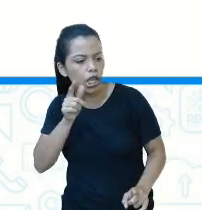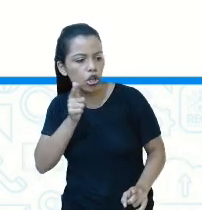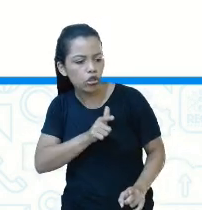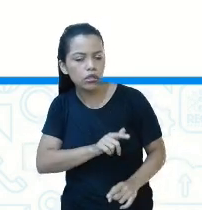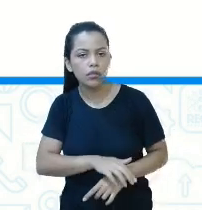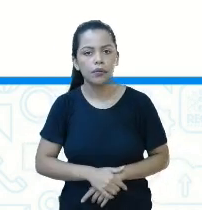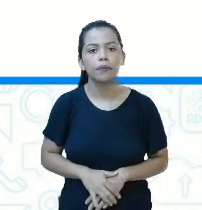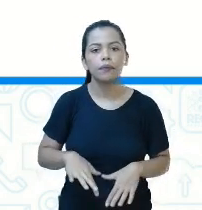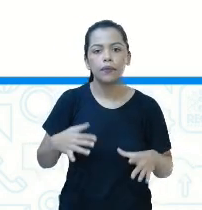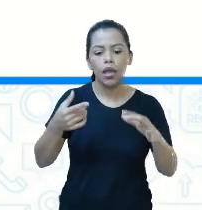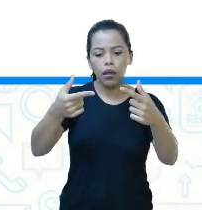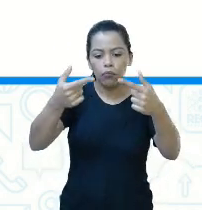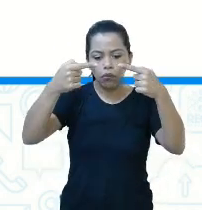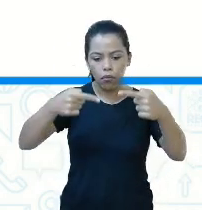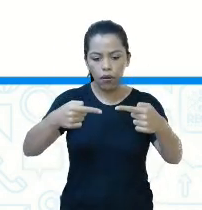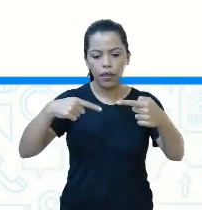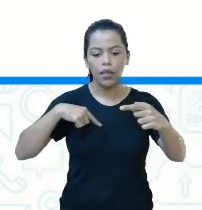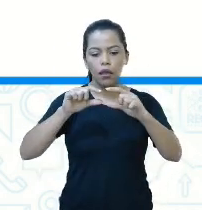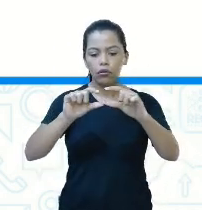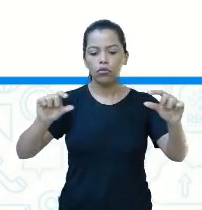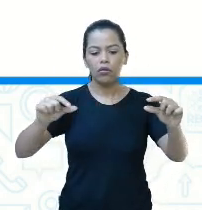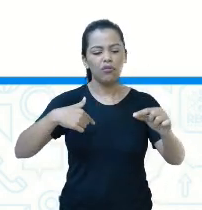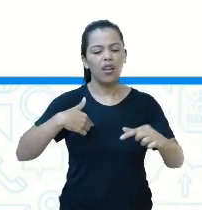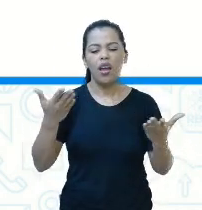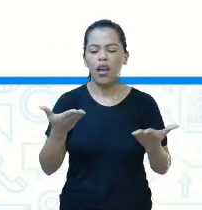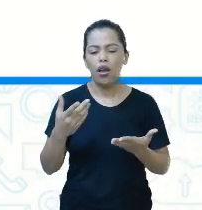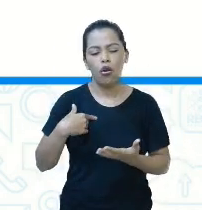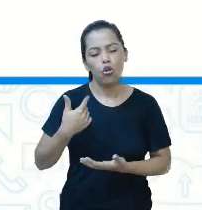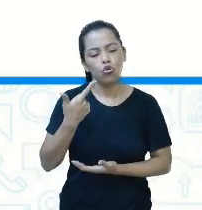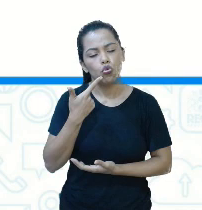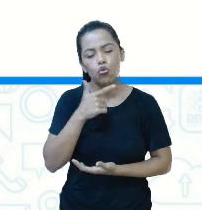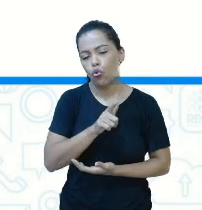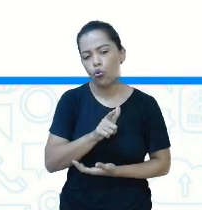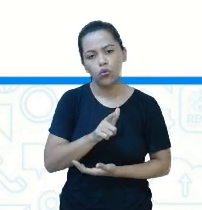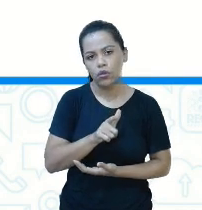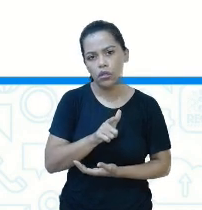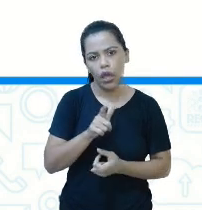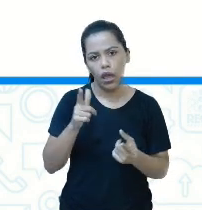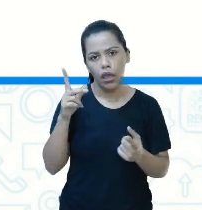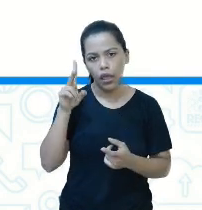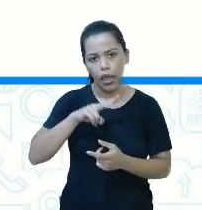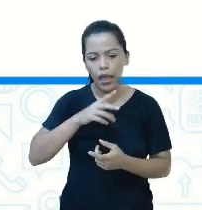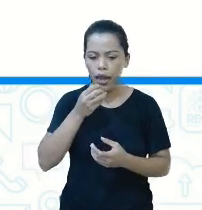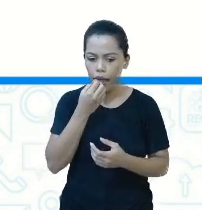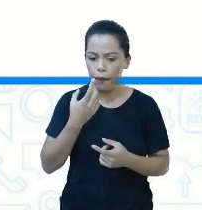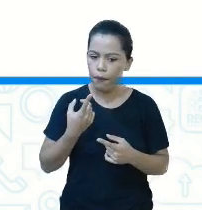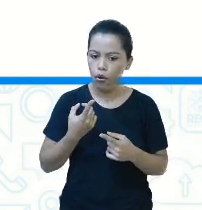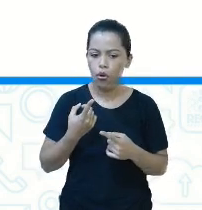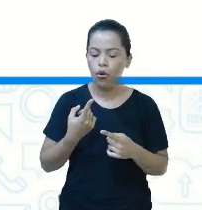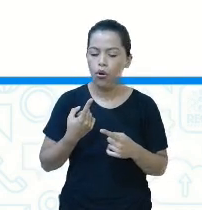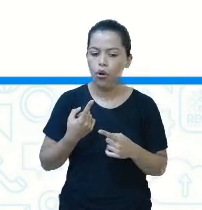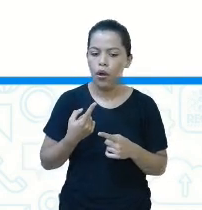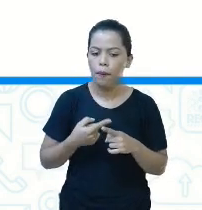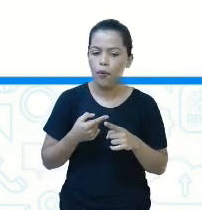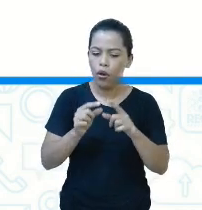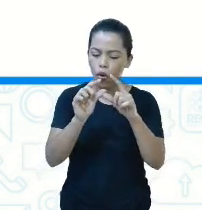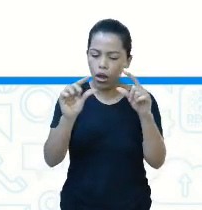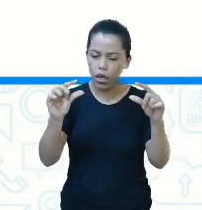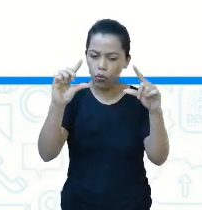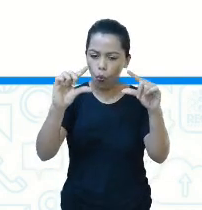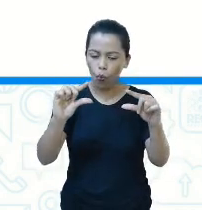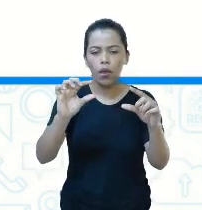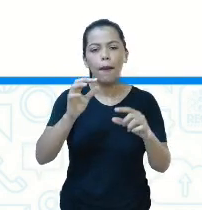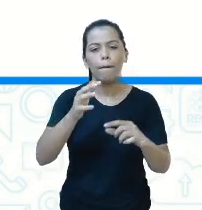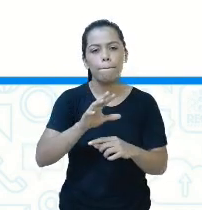o subtítulo. Você aí já não consegue perceber com tanta clareza como a manchete, porque é uma linha